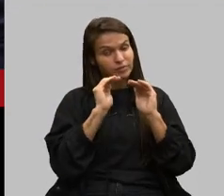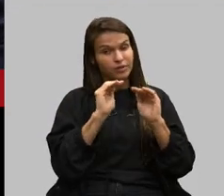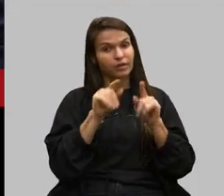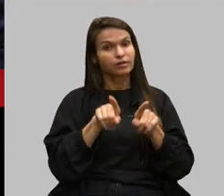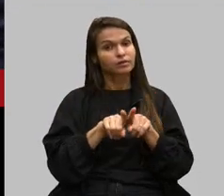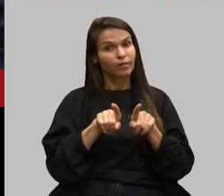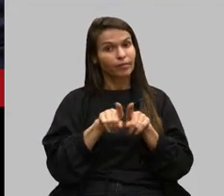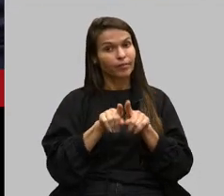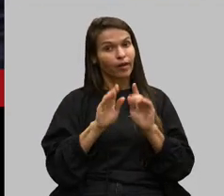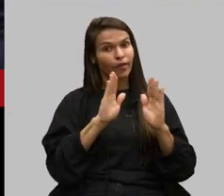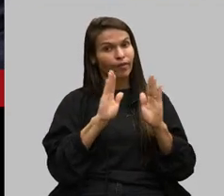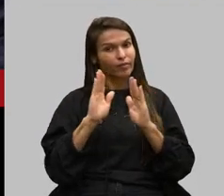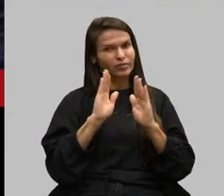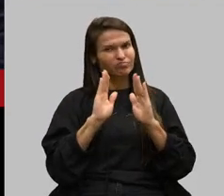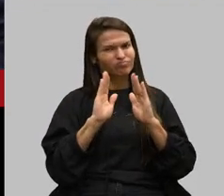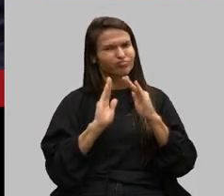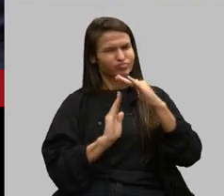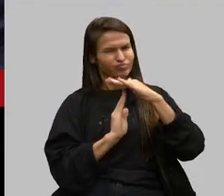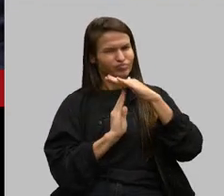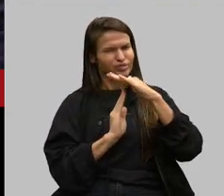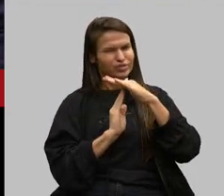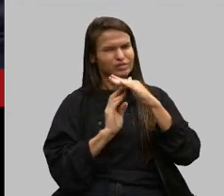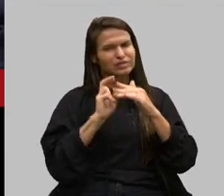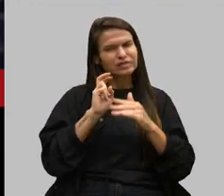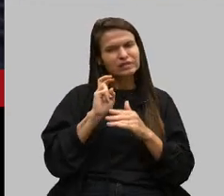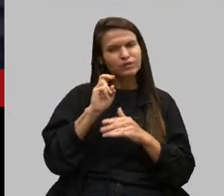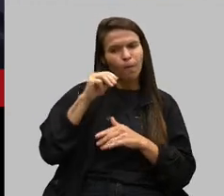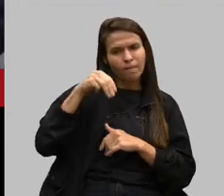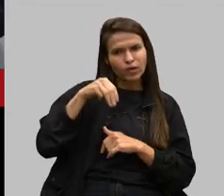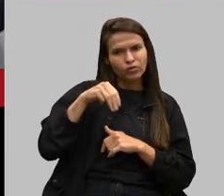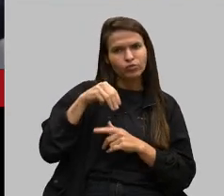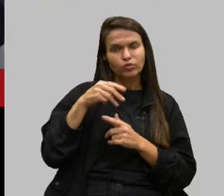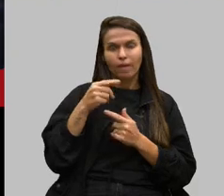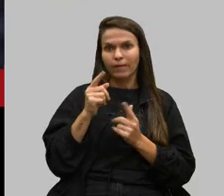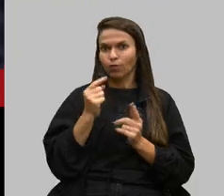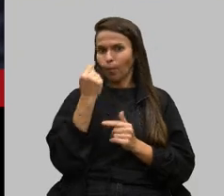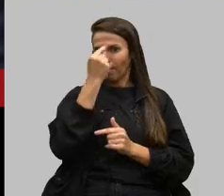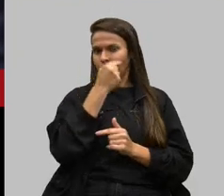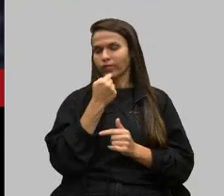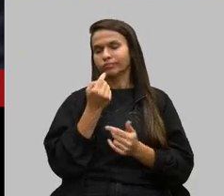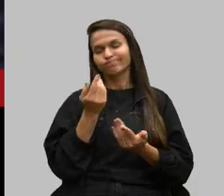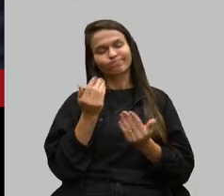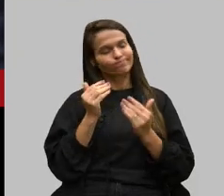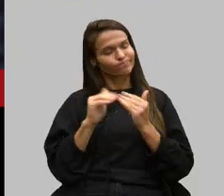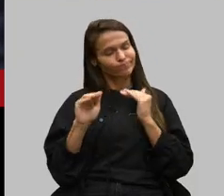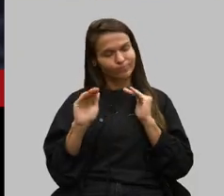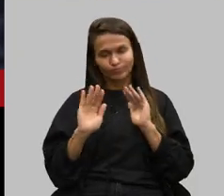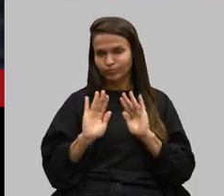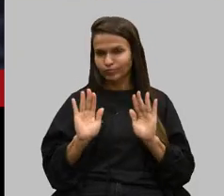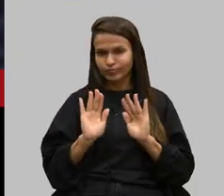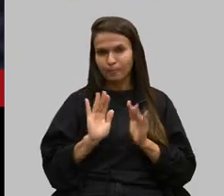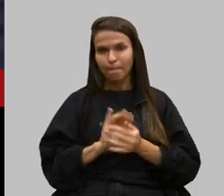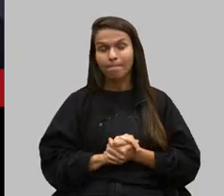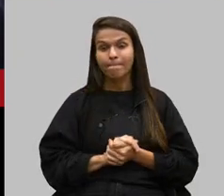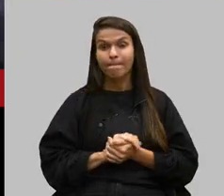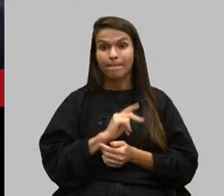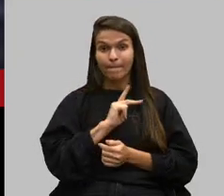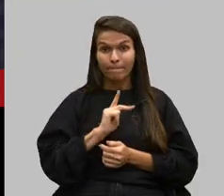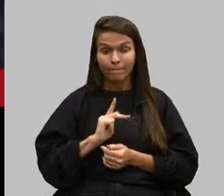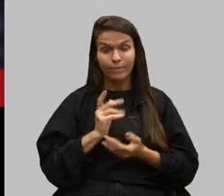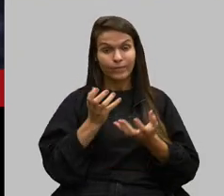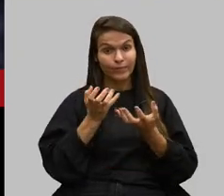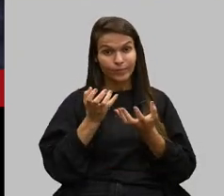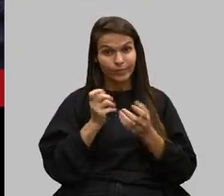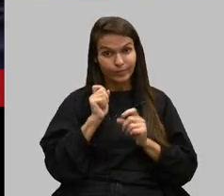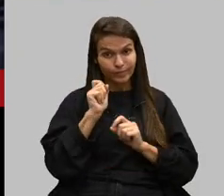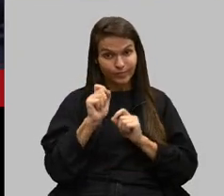o tempo extrapolar 3 minutos 5 minutos 10 minutos agora 1 hora é complicado então senhor presidente eu gostaria muito